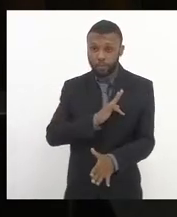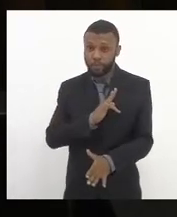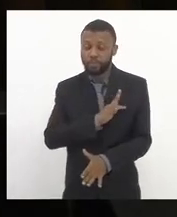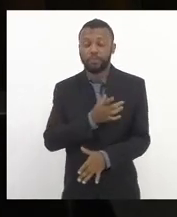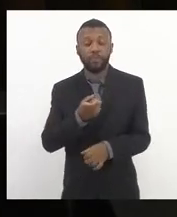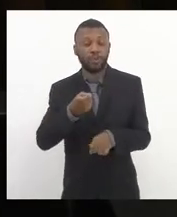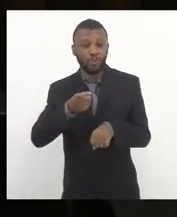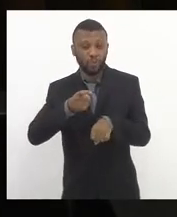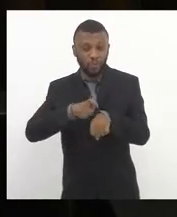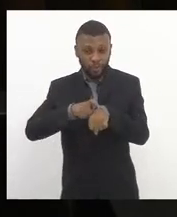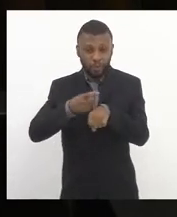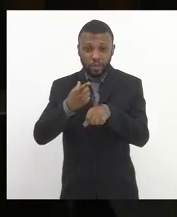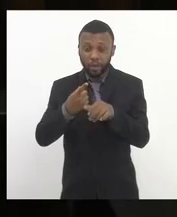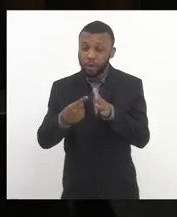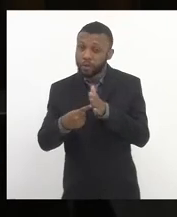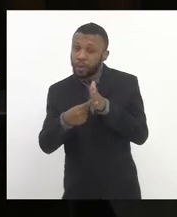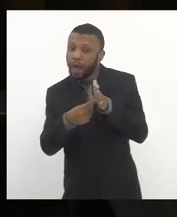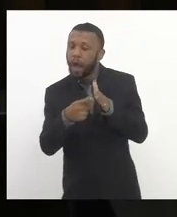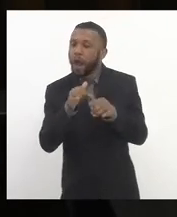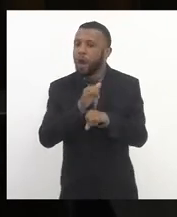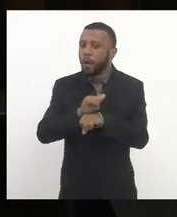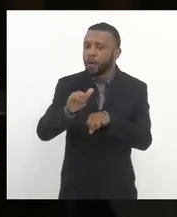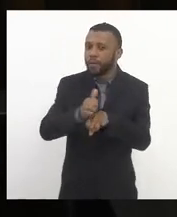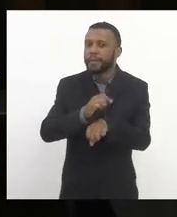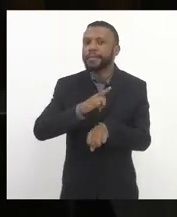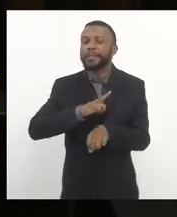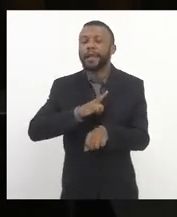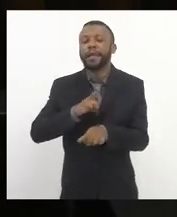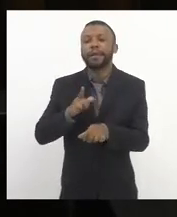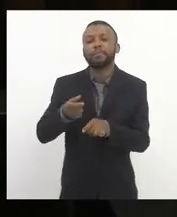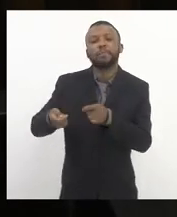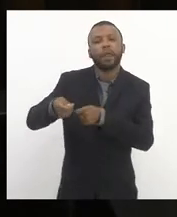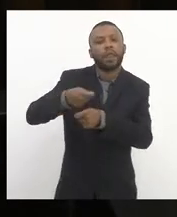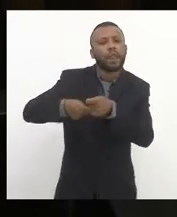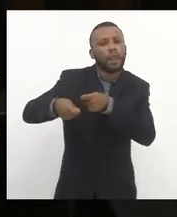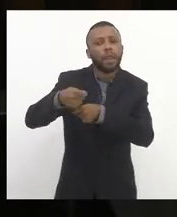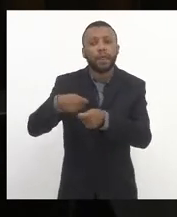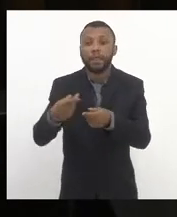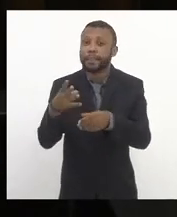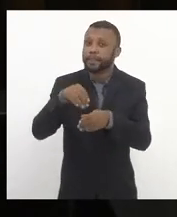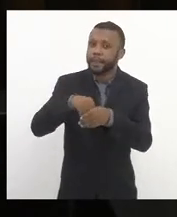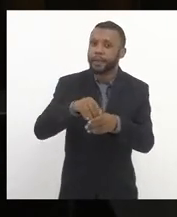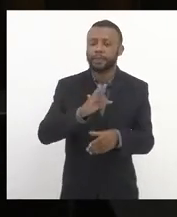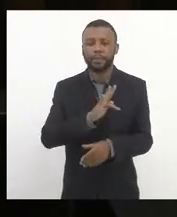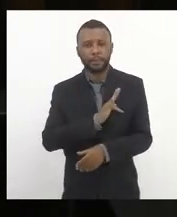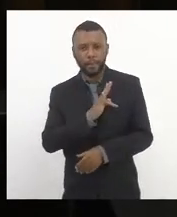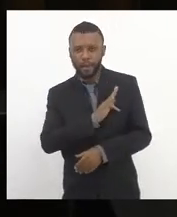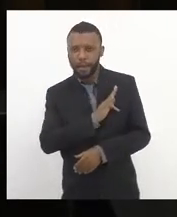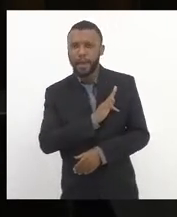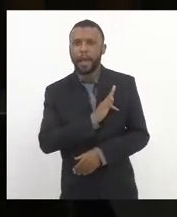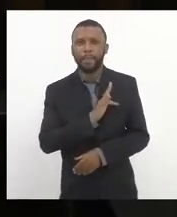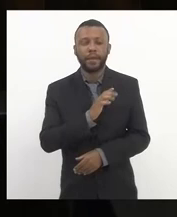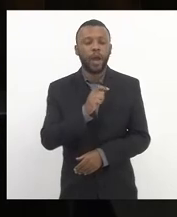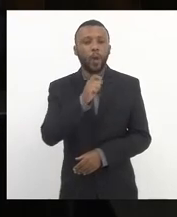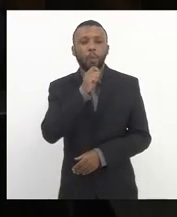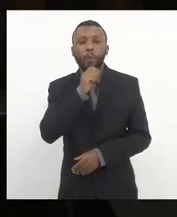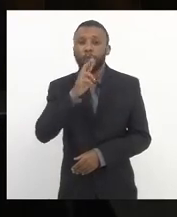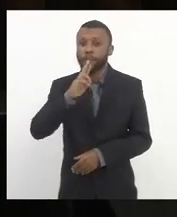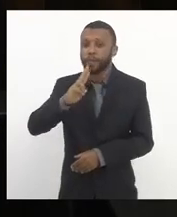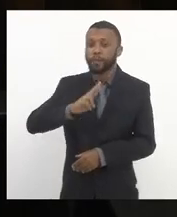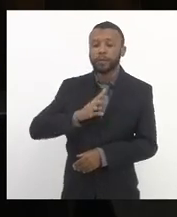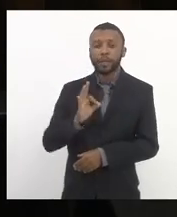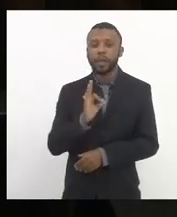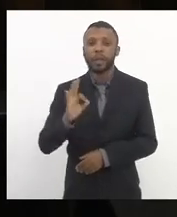FUSPOM, quando eu disse que abriria a caixa preta da corrupção da PM, e não obtive resposta